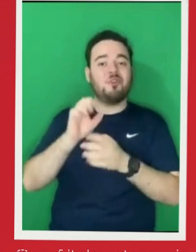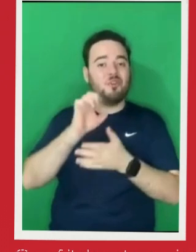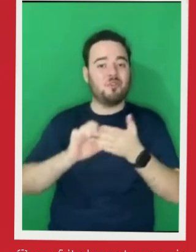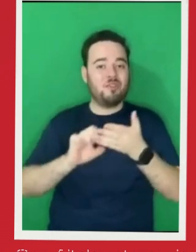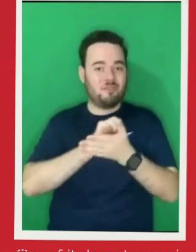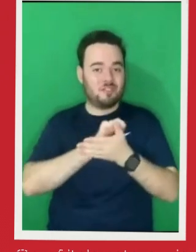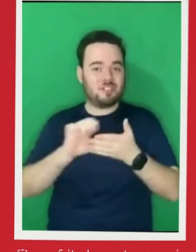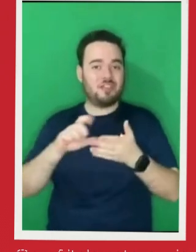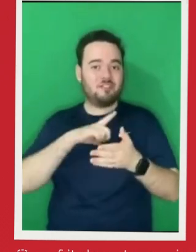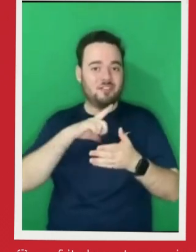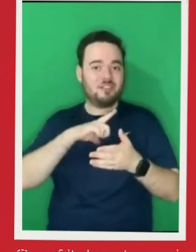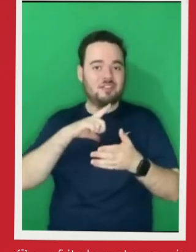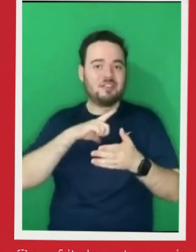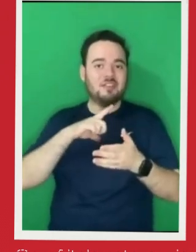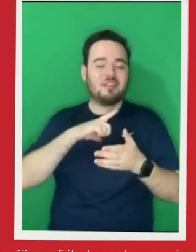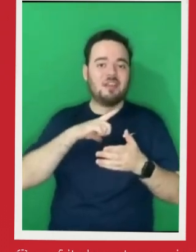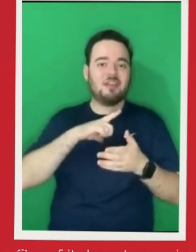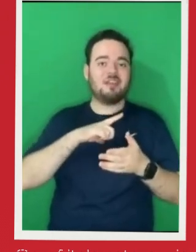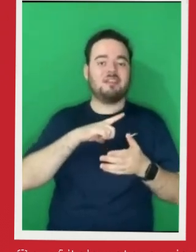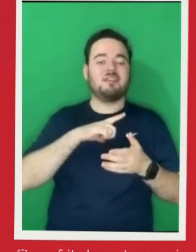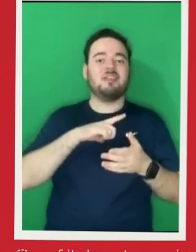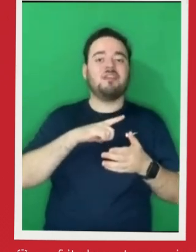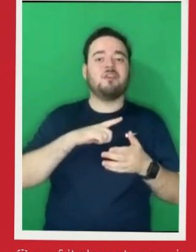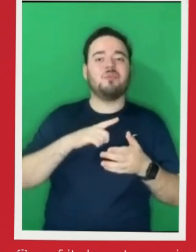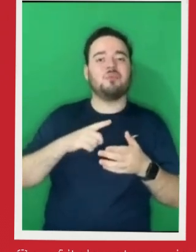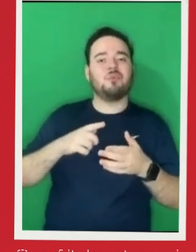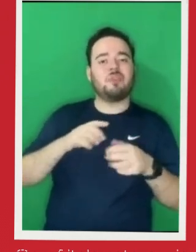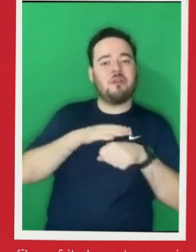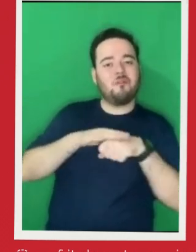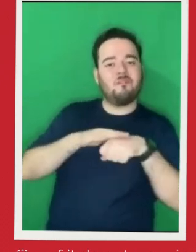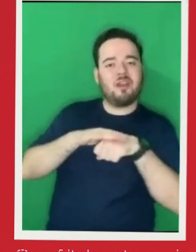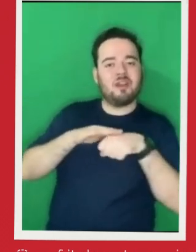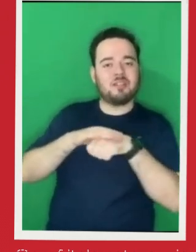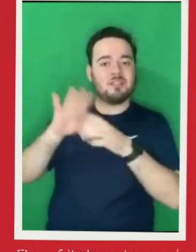No Evangelho segundo Jesus Cristo tem 10 páginas, 20 páginas.